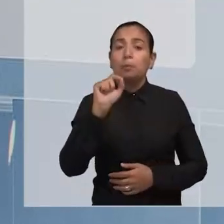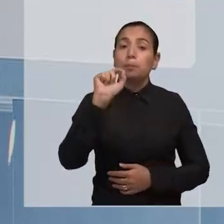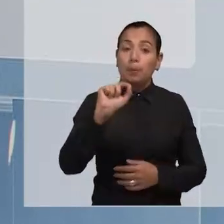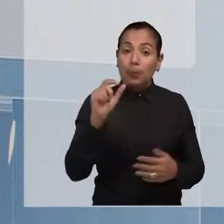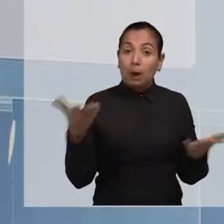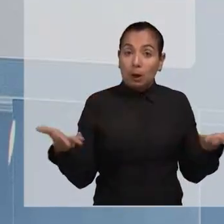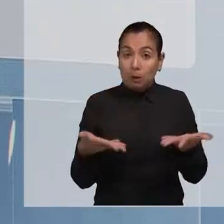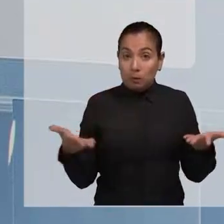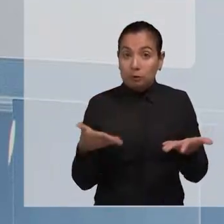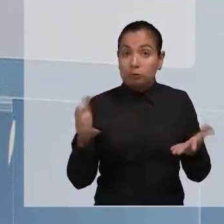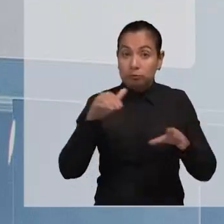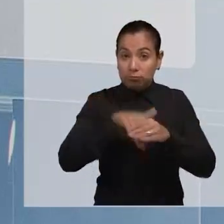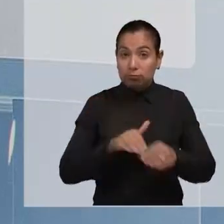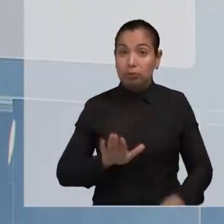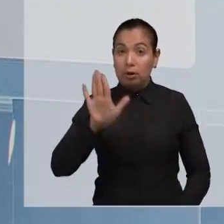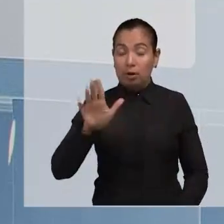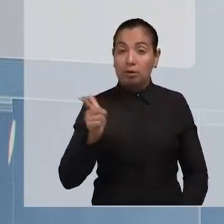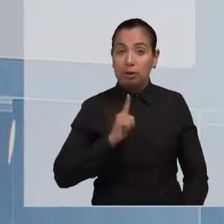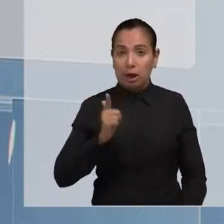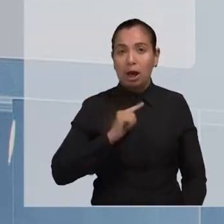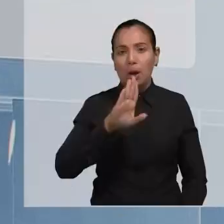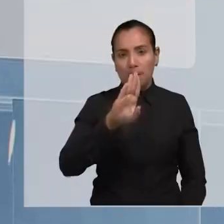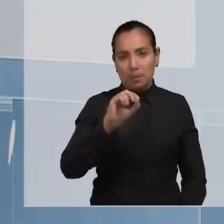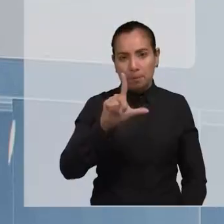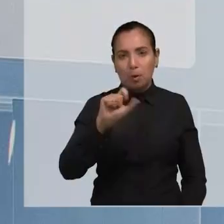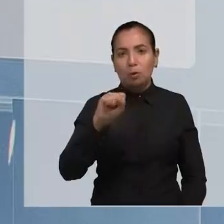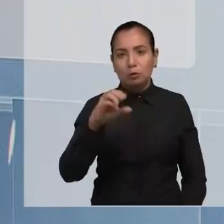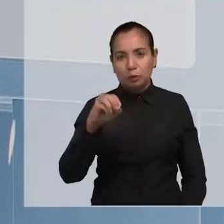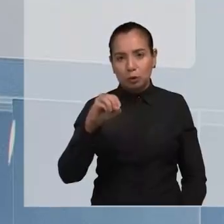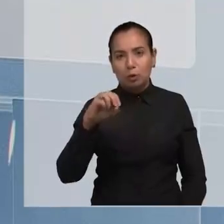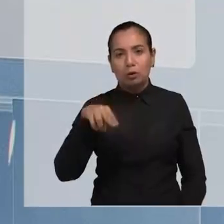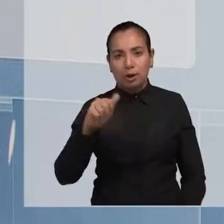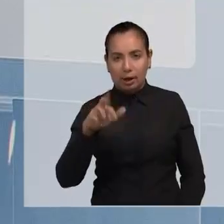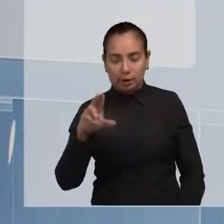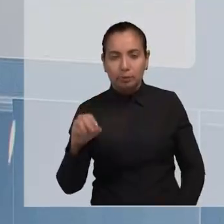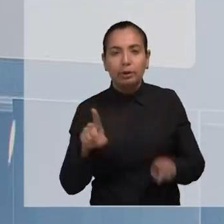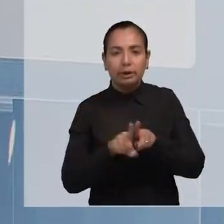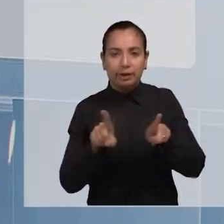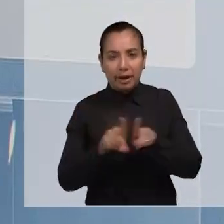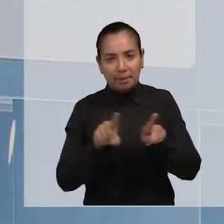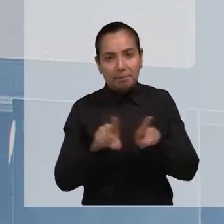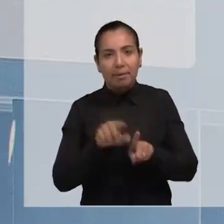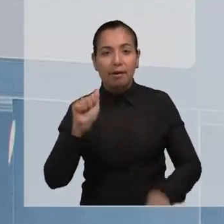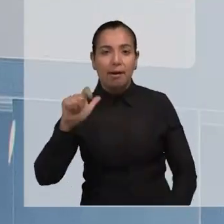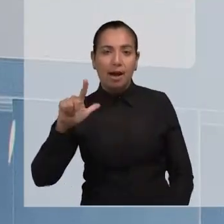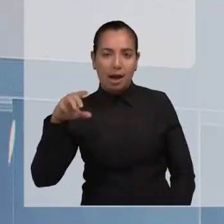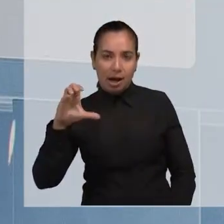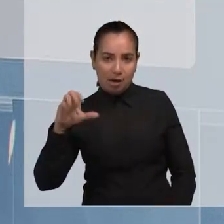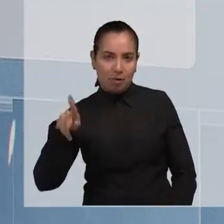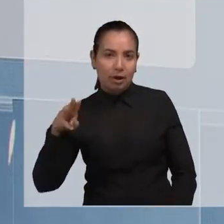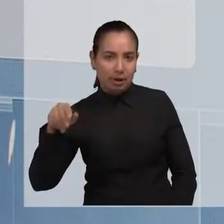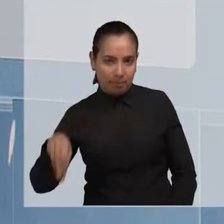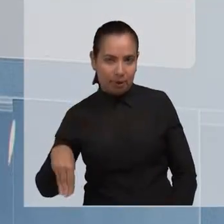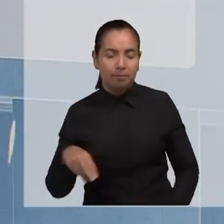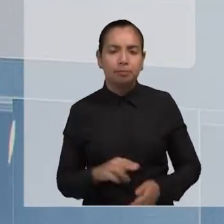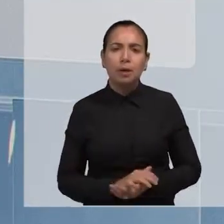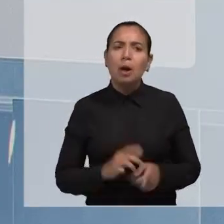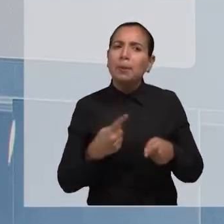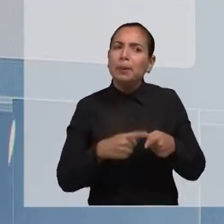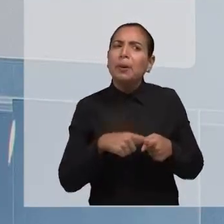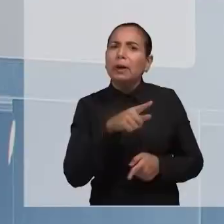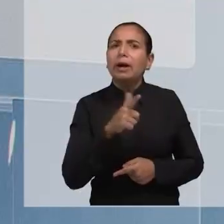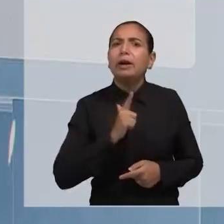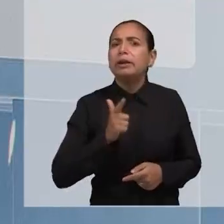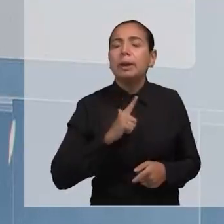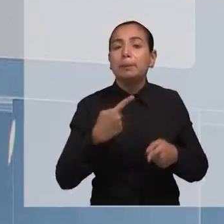Alckmin e o Bolsonaro, e para mim já está lá, né? Se você, como o Bolsonaro está lá, sem tempo de televisão, eu estou